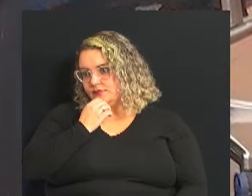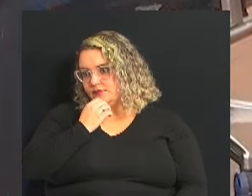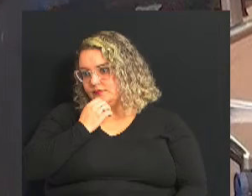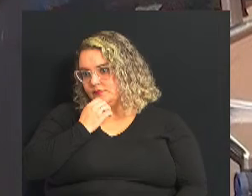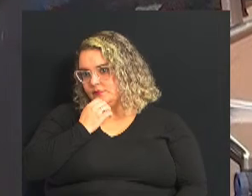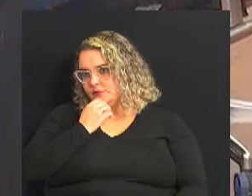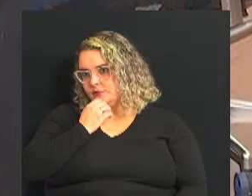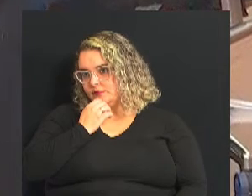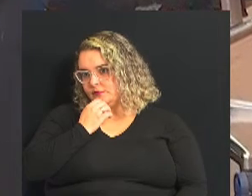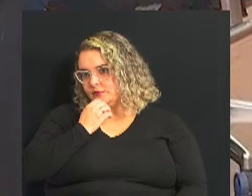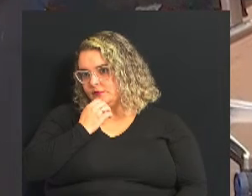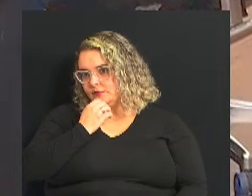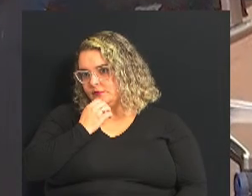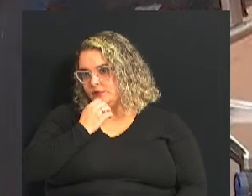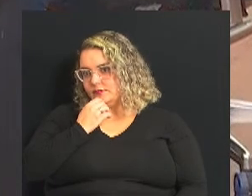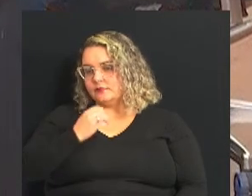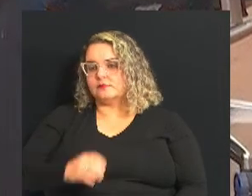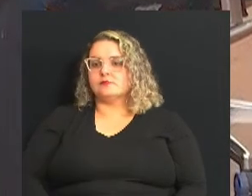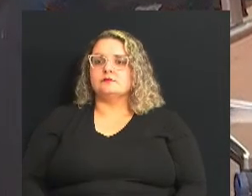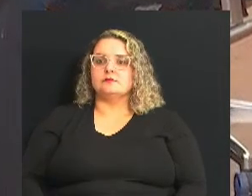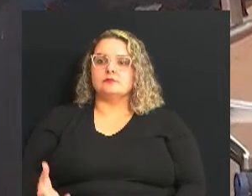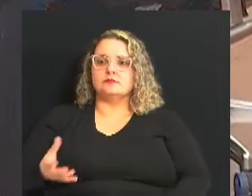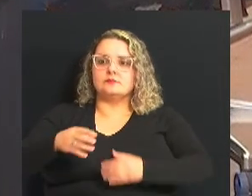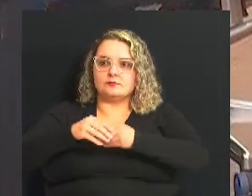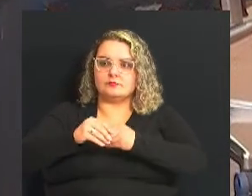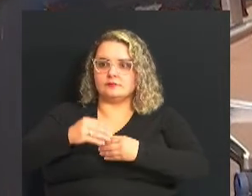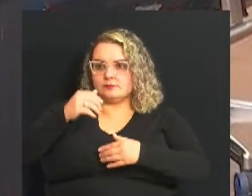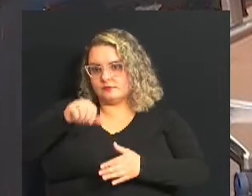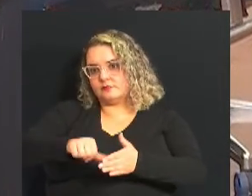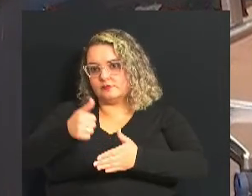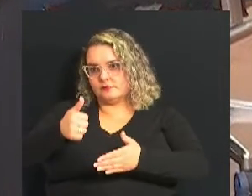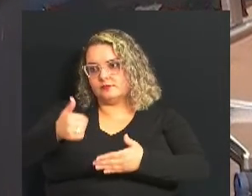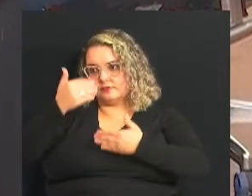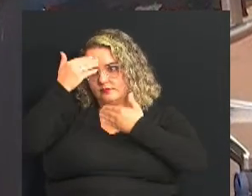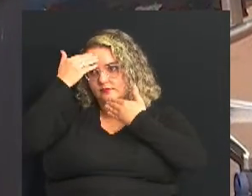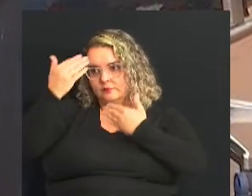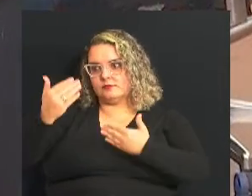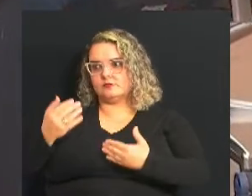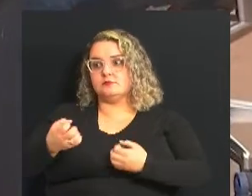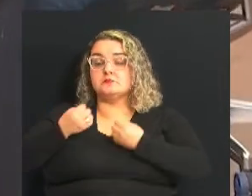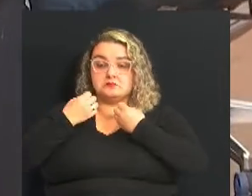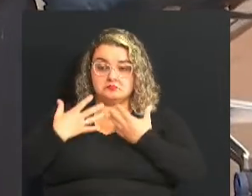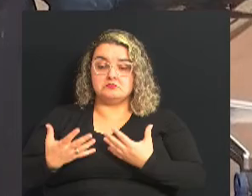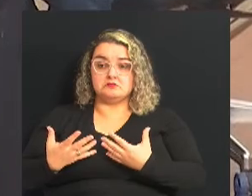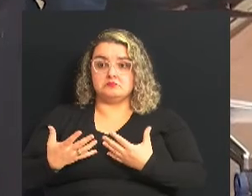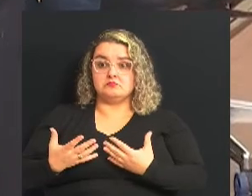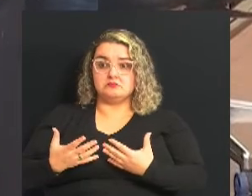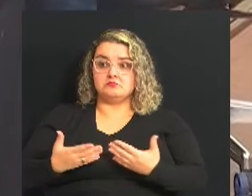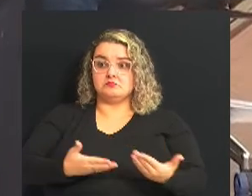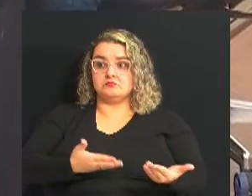Eu quero complementar uma coisa. Primeiro, agradecer, eu achei muito interessante, muito boa a oportunidade, né?